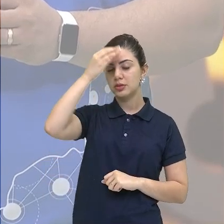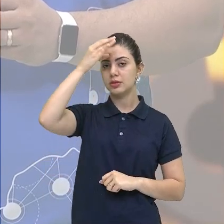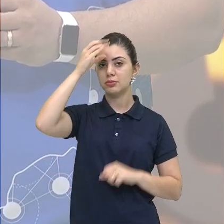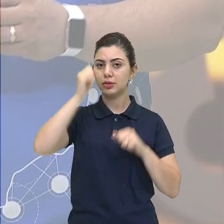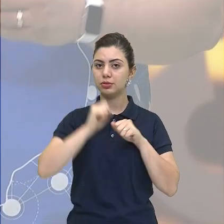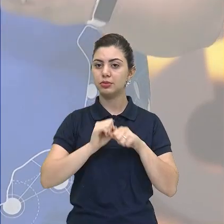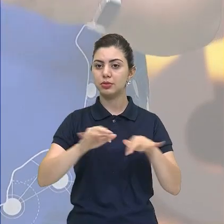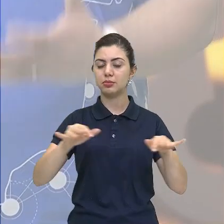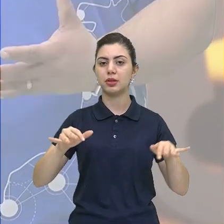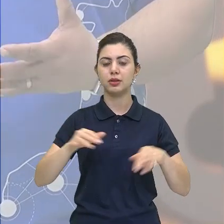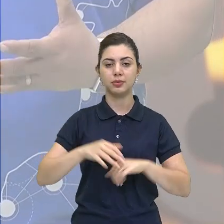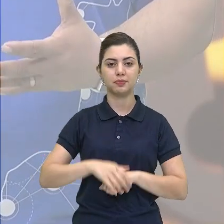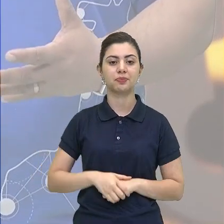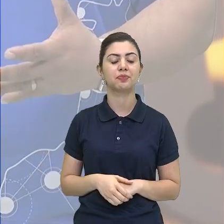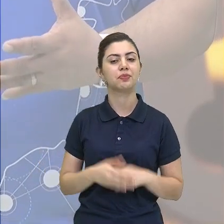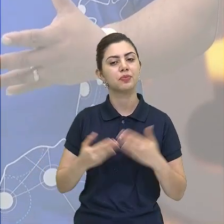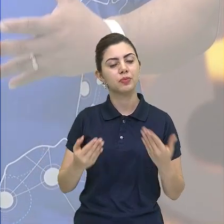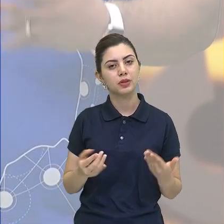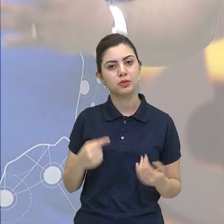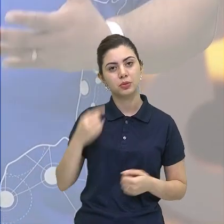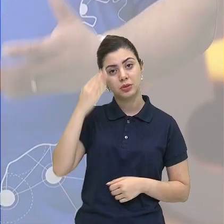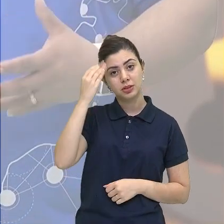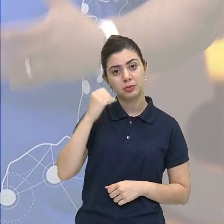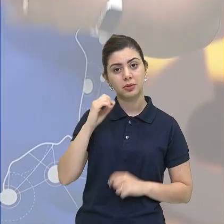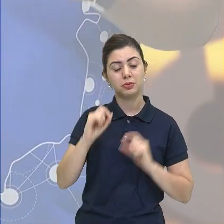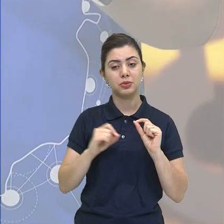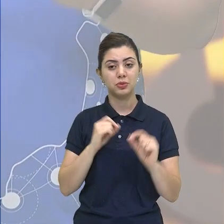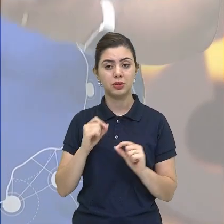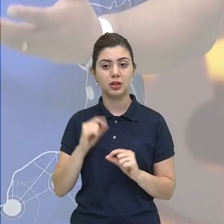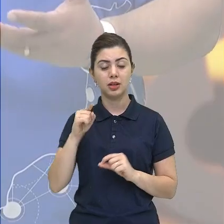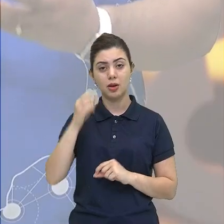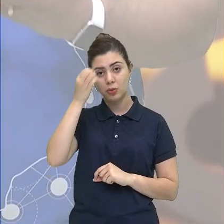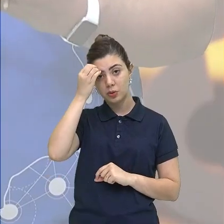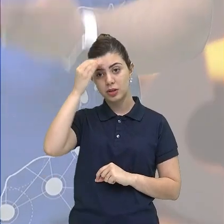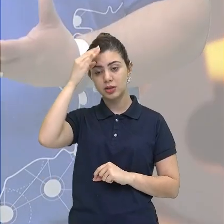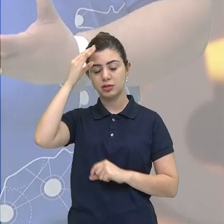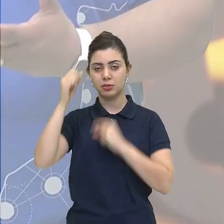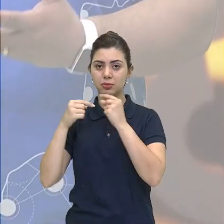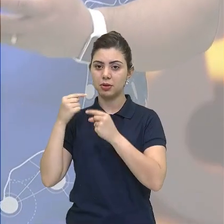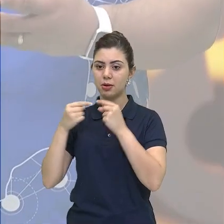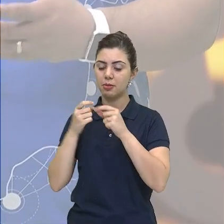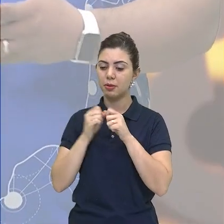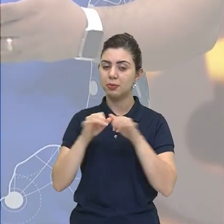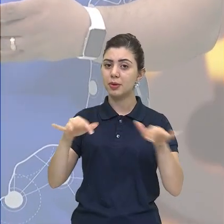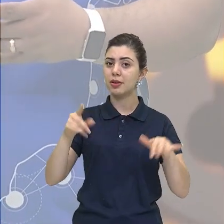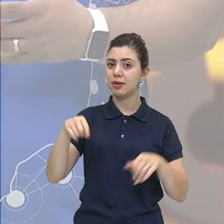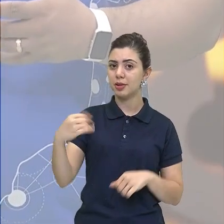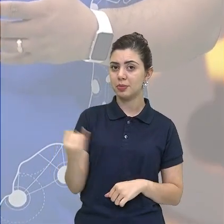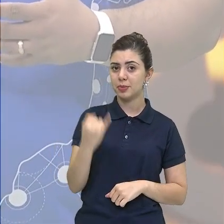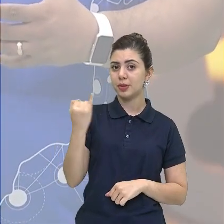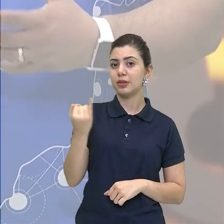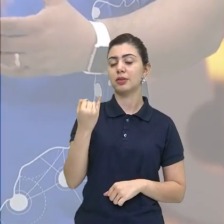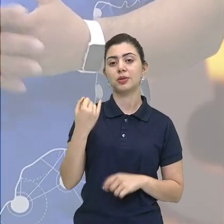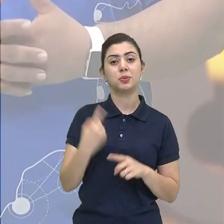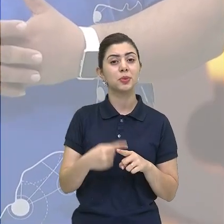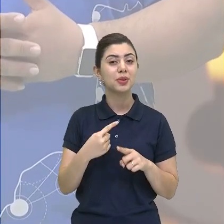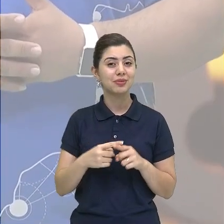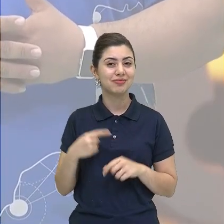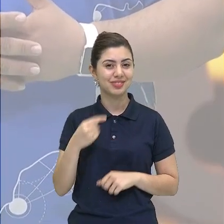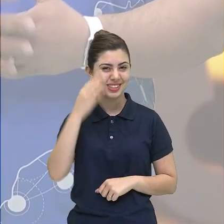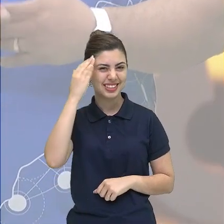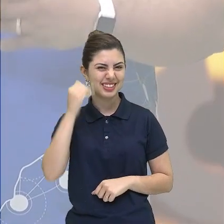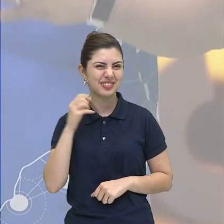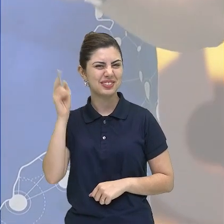Tá bom? Então, claro, a manutenção da tradição é importante, sim. Afinal de contas, nós sabemos já que